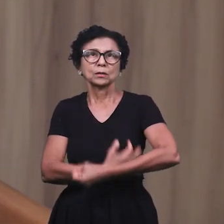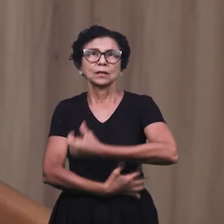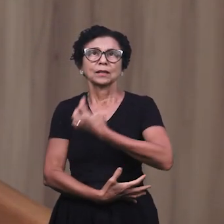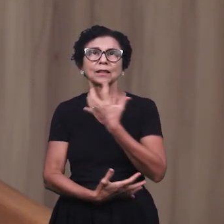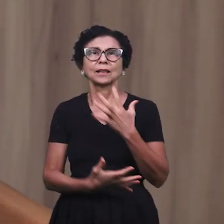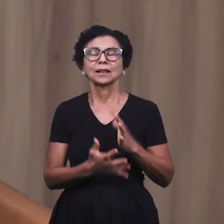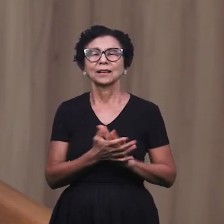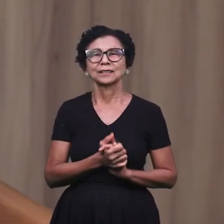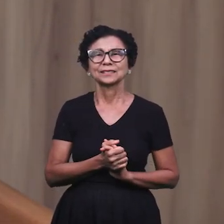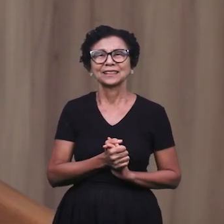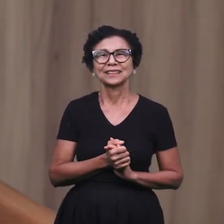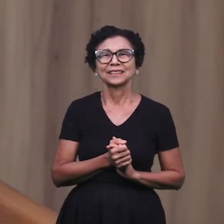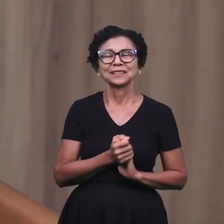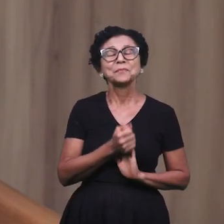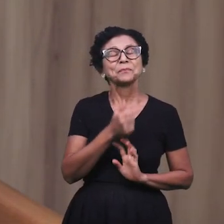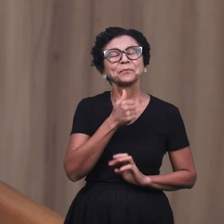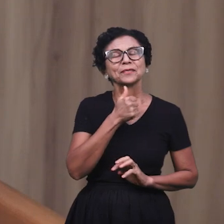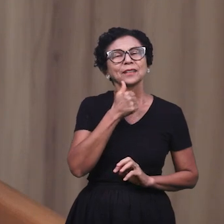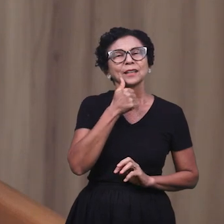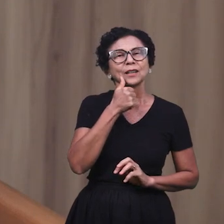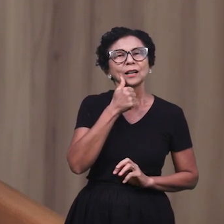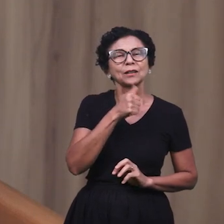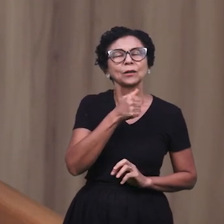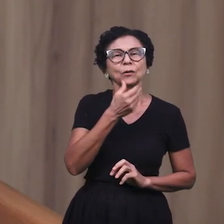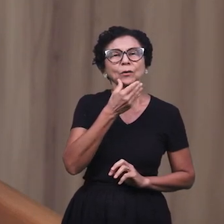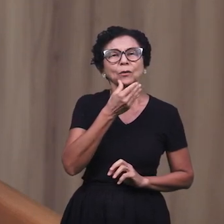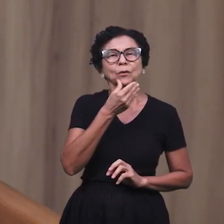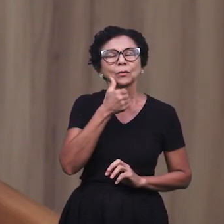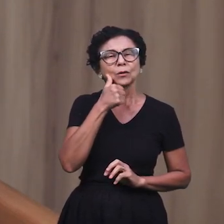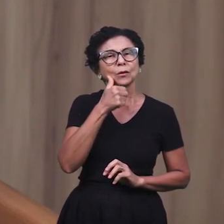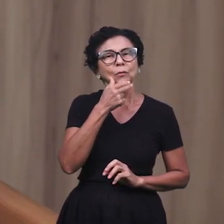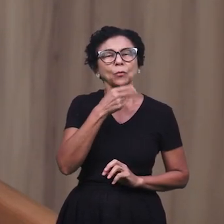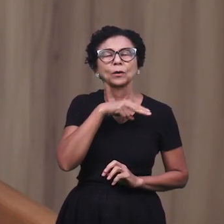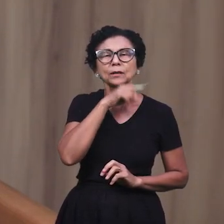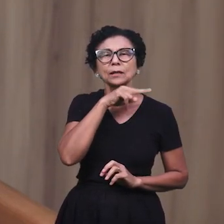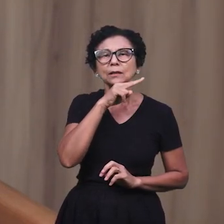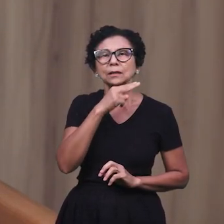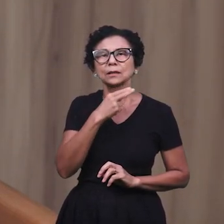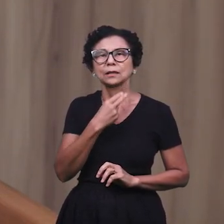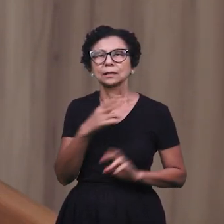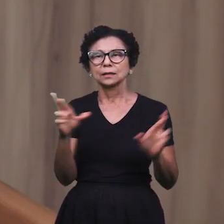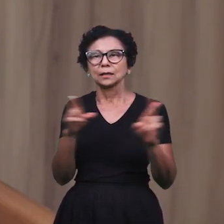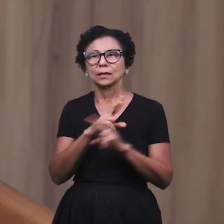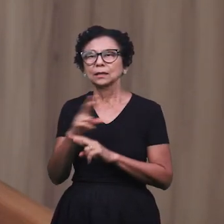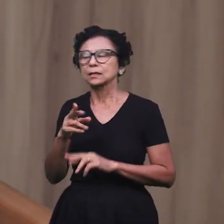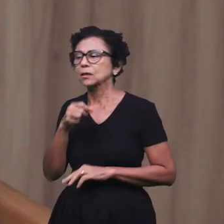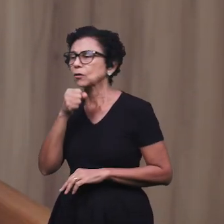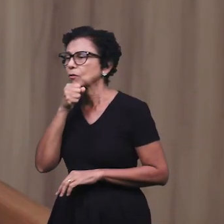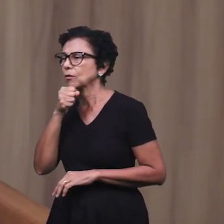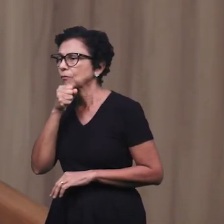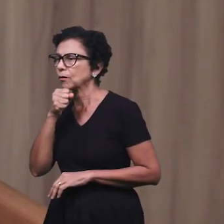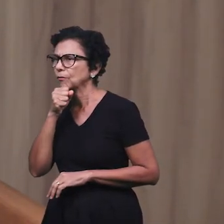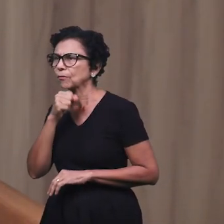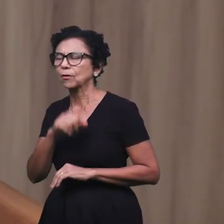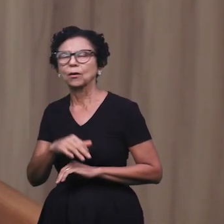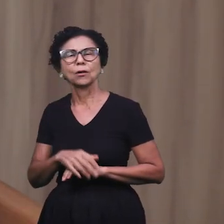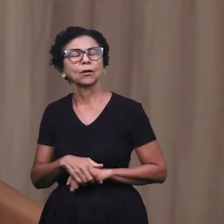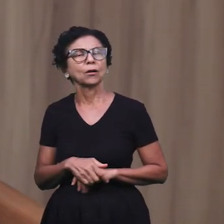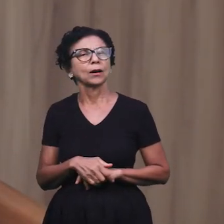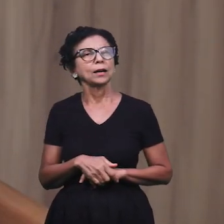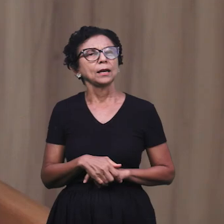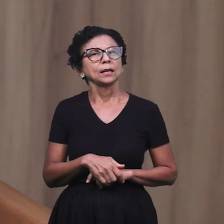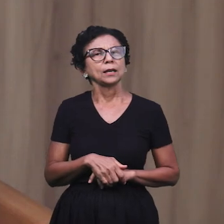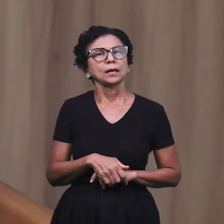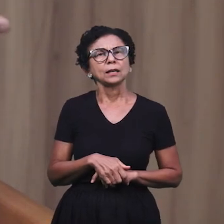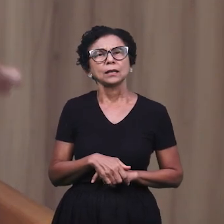de ter ansiedade, depressão na vida adulta. Tem a questão também do fortalecimento das raízes. Estudos mostram que